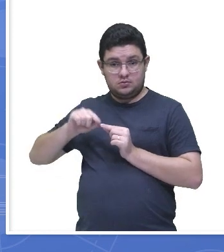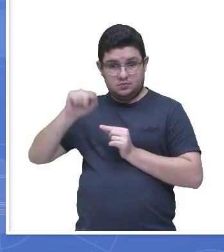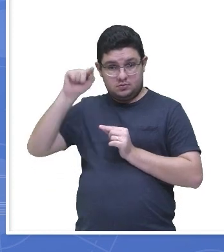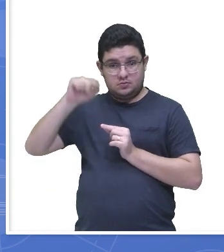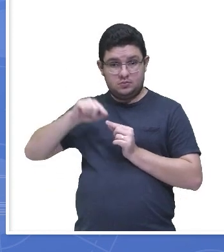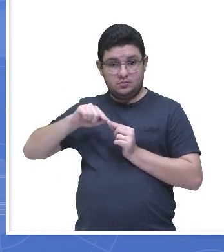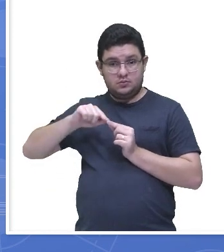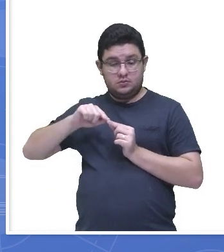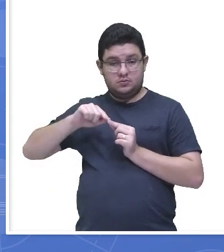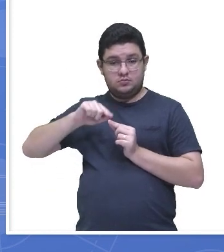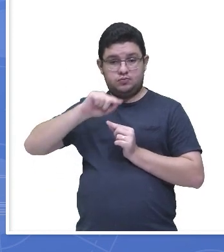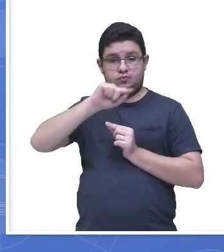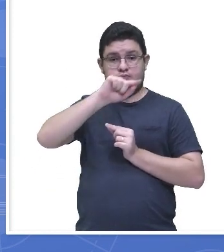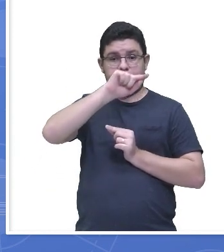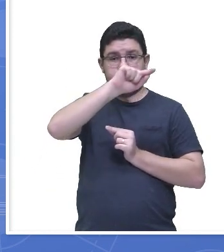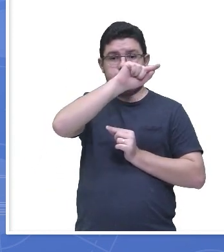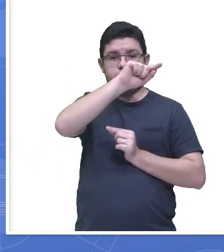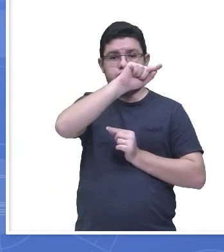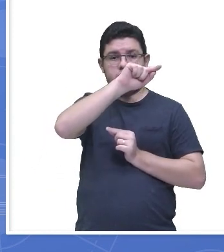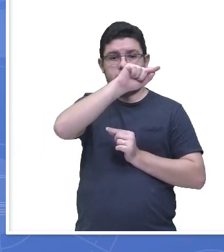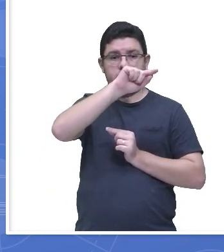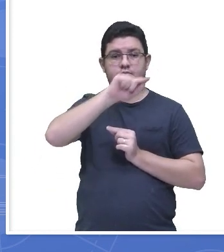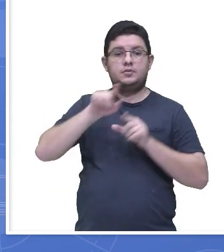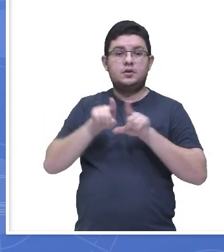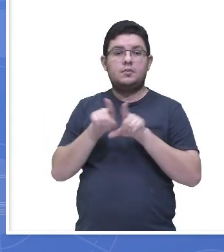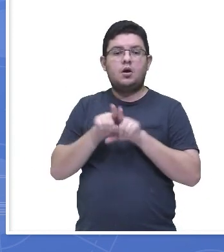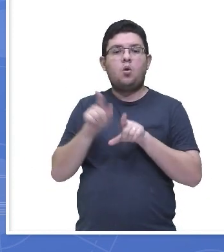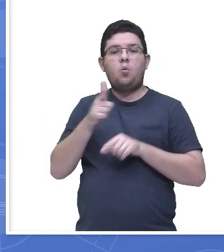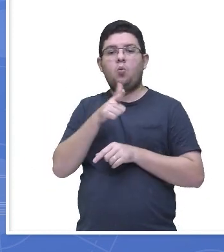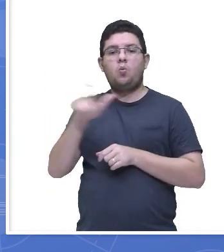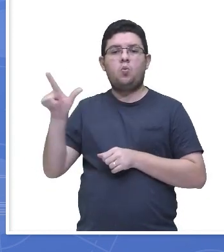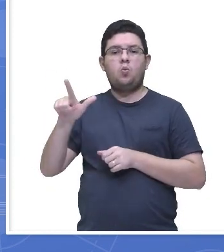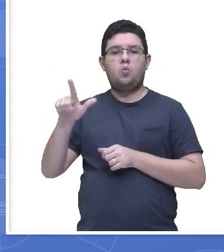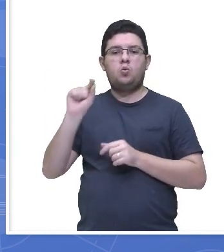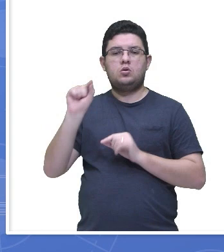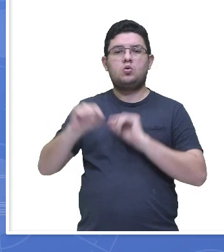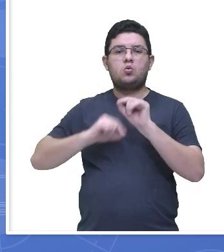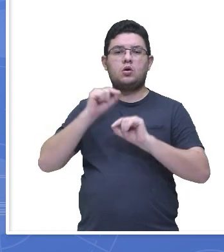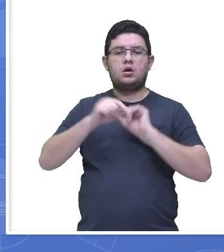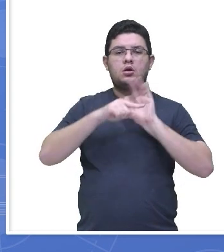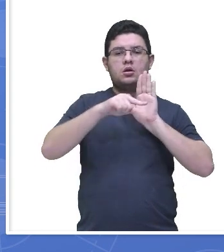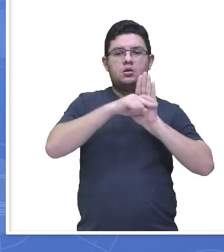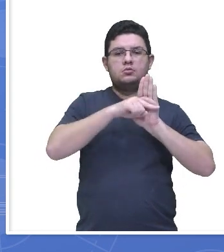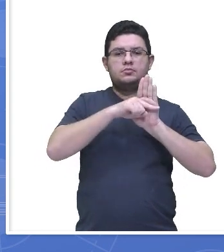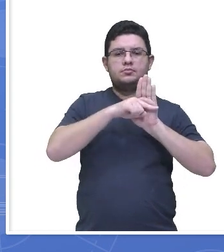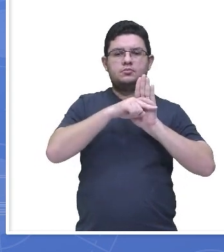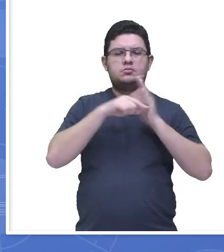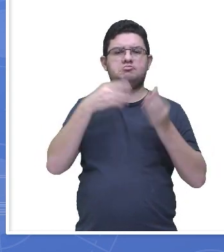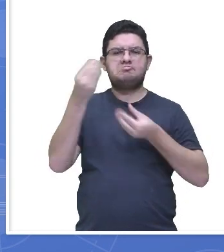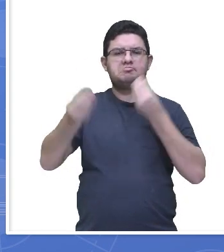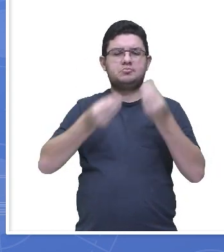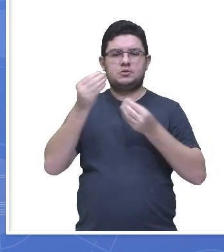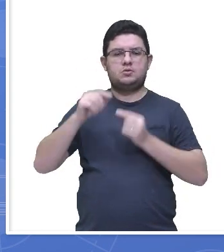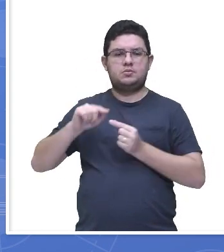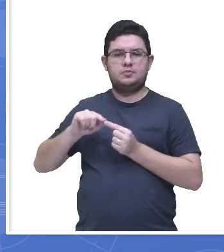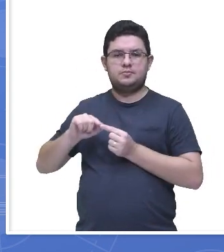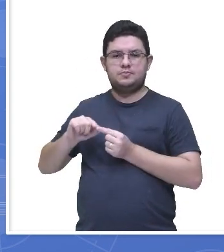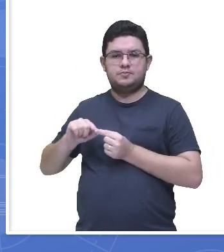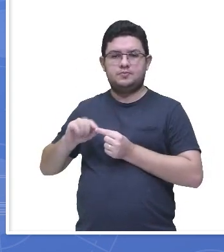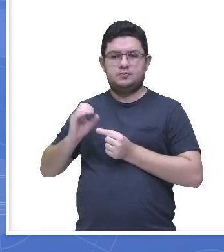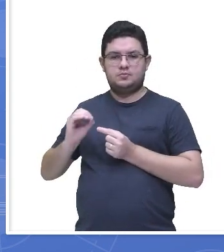Também aqui função crescente, veja que é a reta inclinada para cima, e agora uma função decrescente, com V menor que